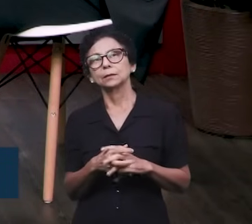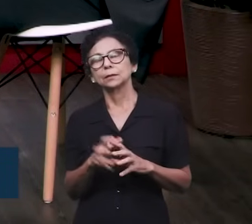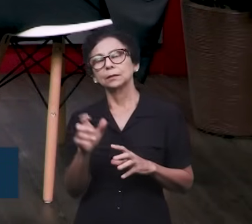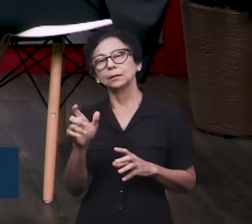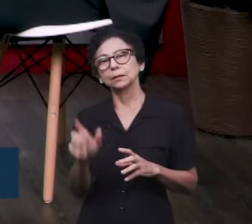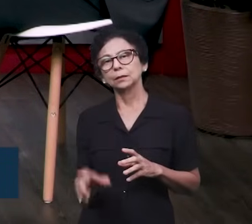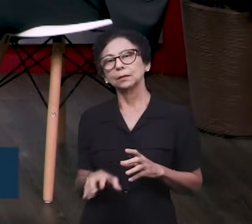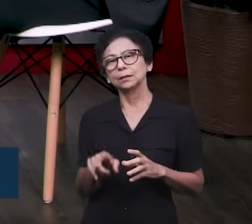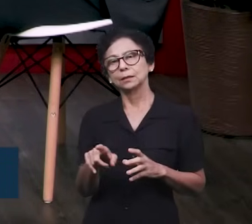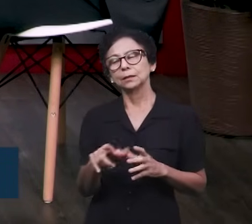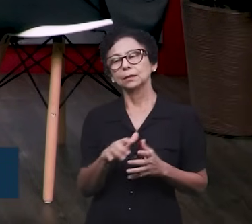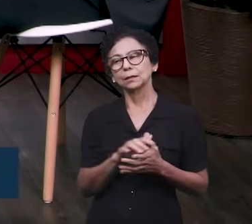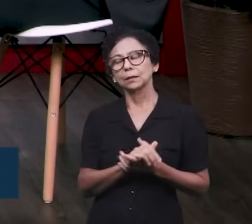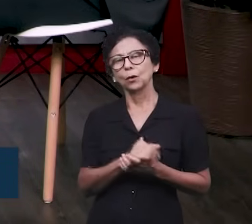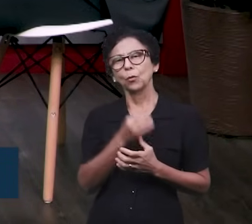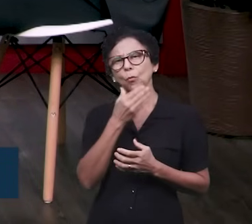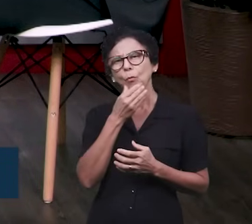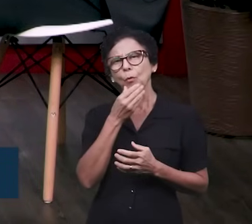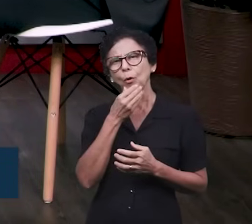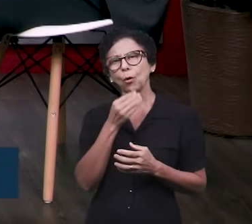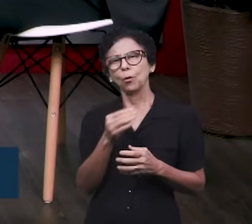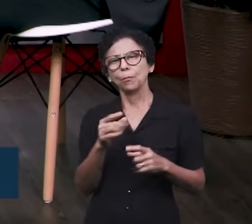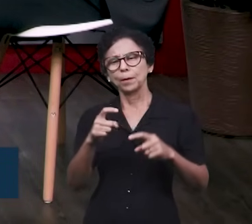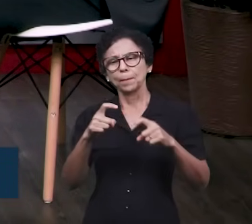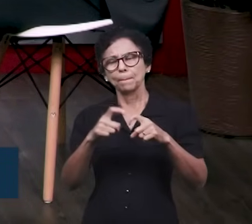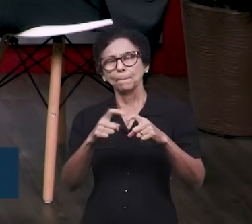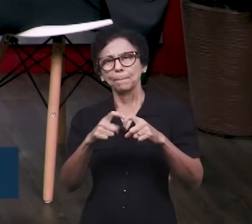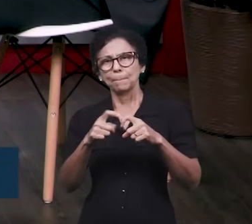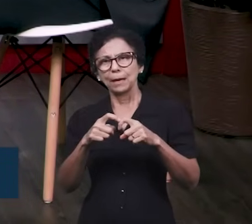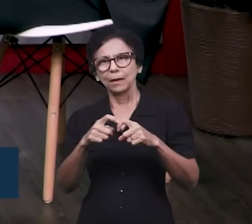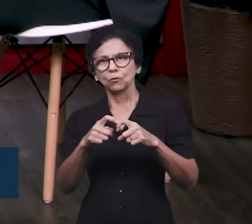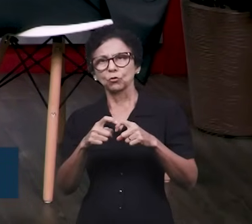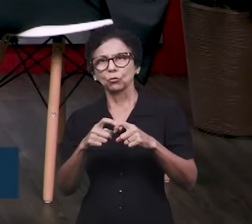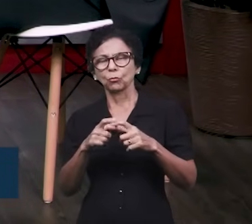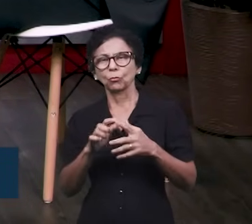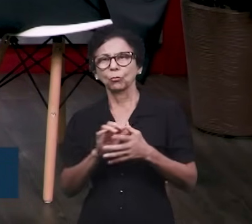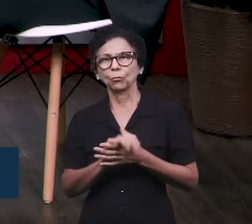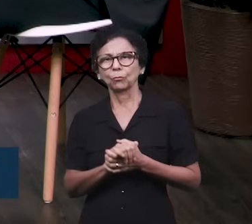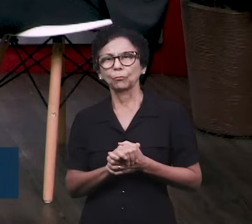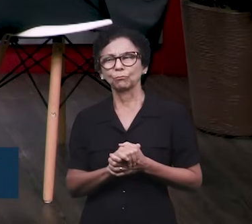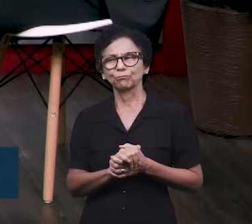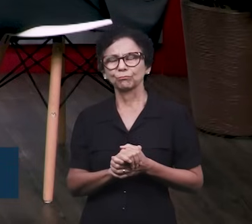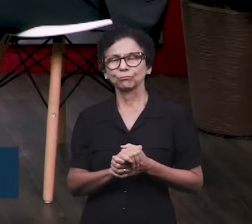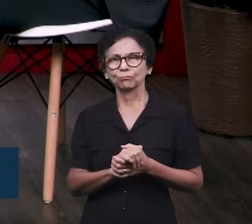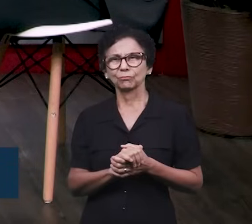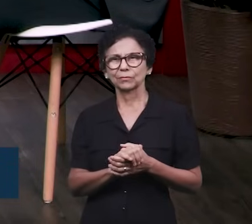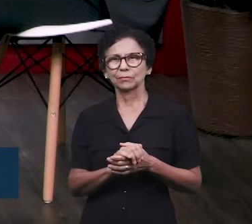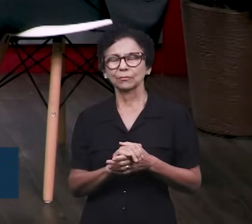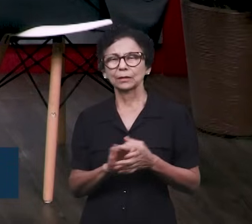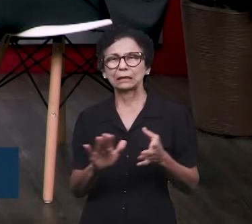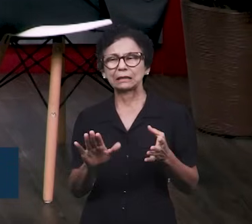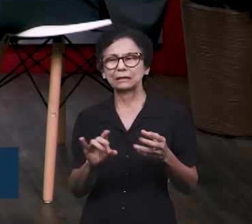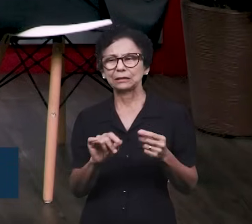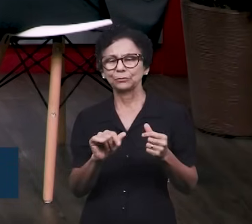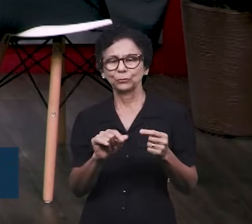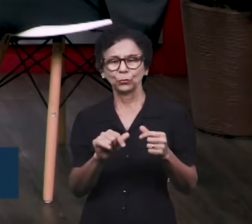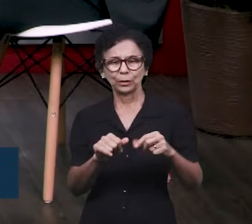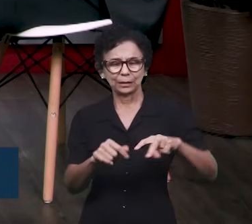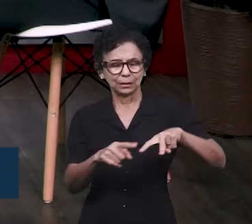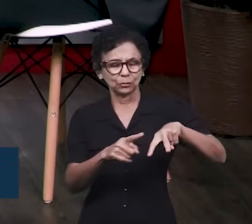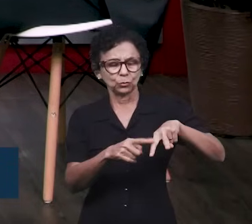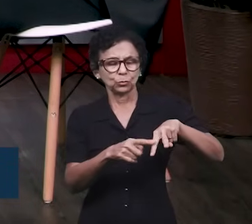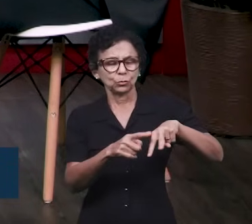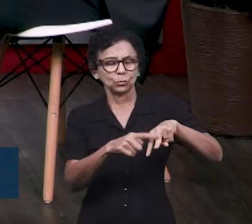termos técnicos para explicar, mas ele tinha como se fosse um pseudo-joelho, né? Ele